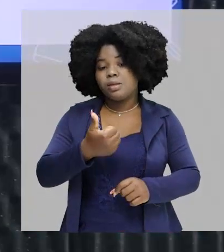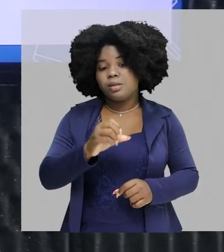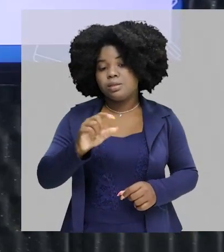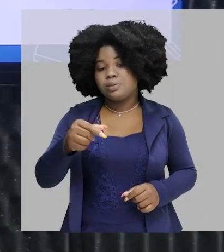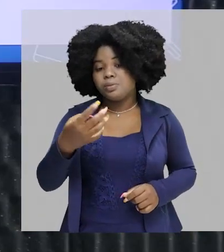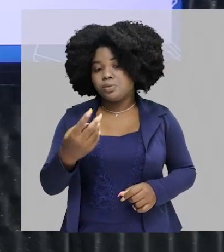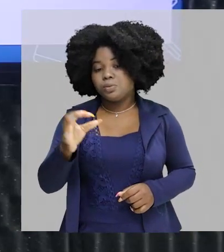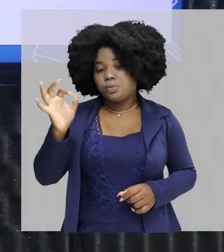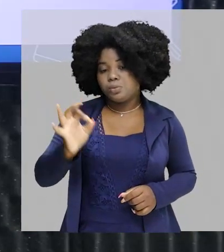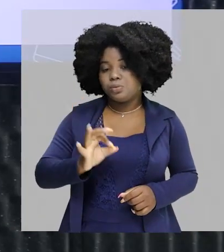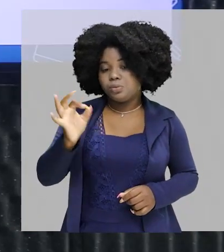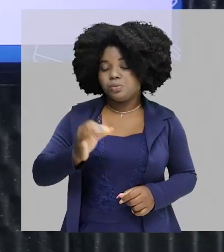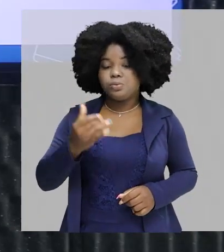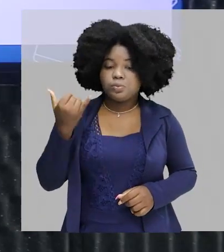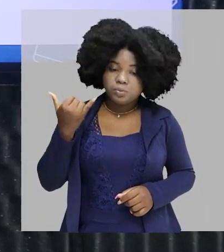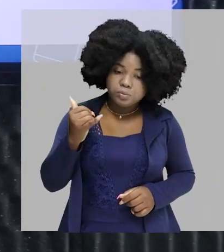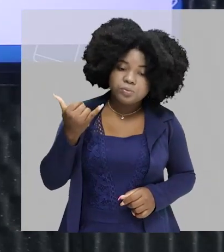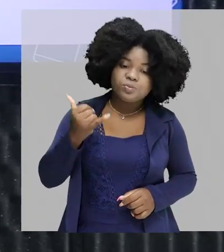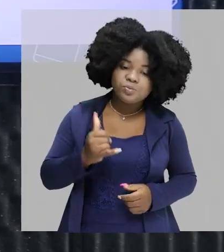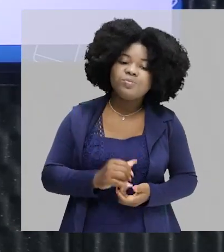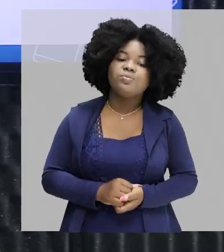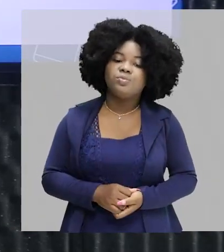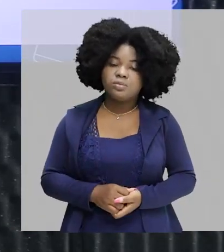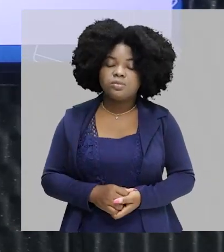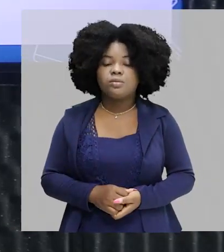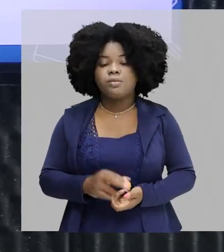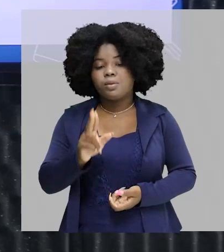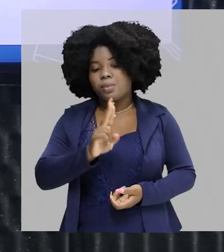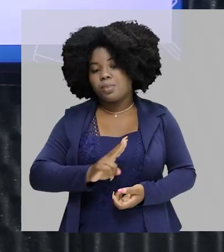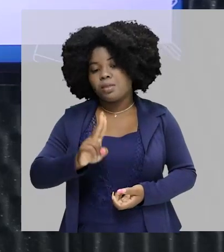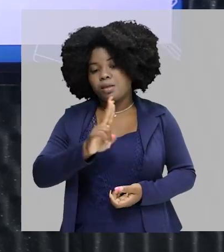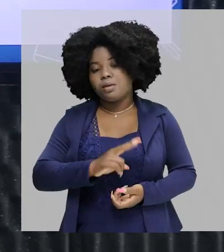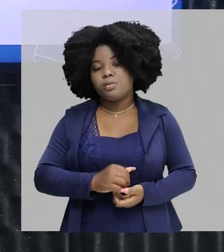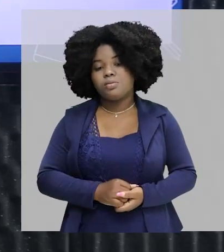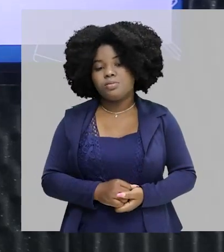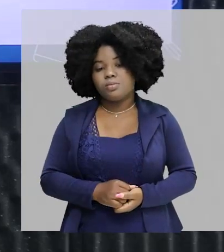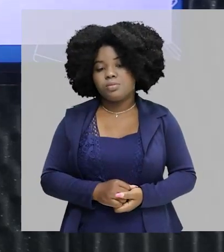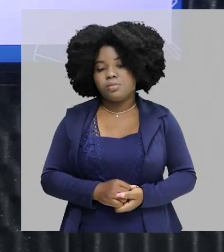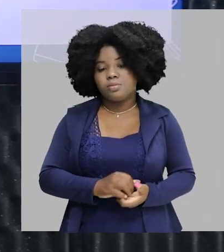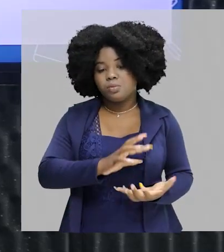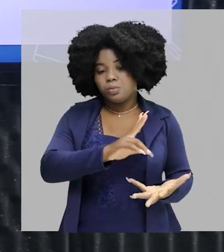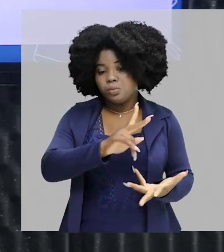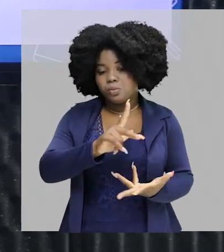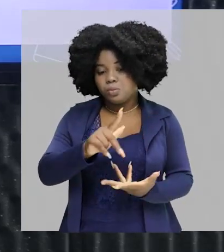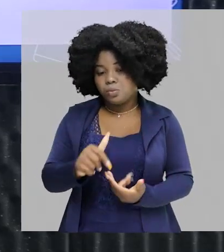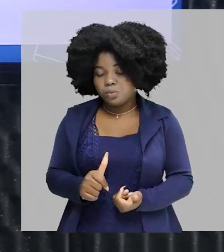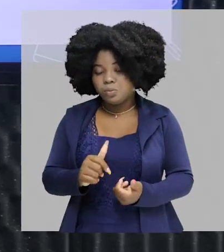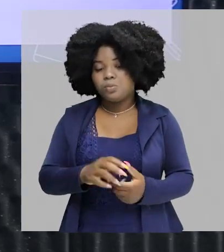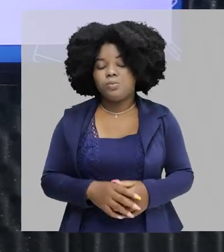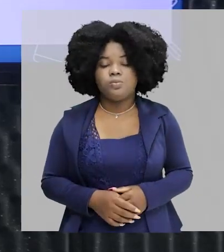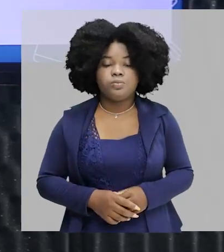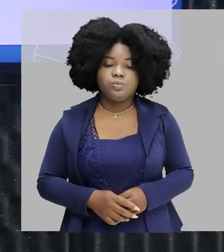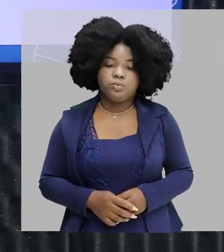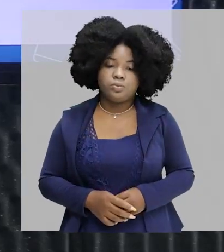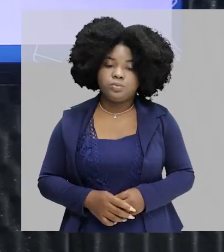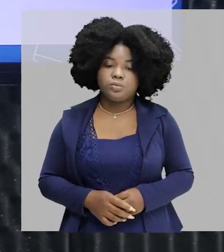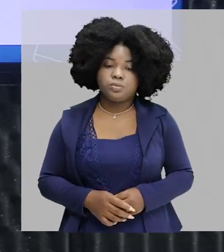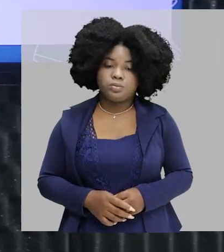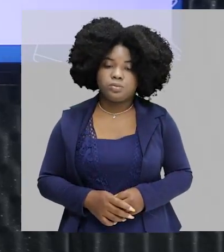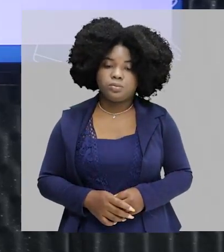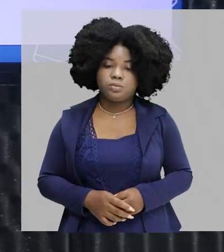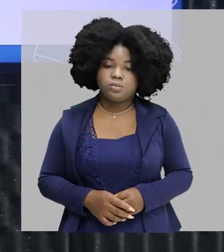10,4% da energia, né, que nós utilizamos a nível de globo, né, a nível global, a nível de mundo,